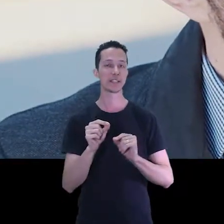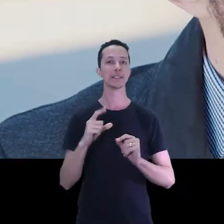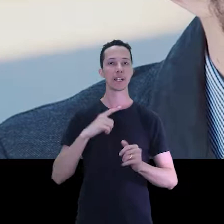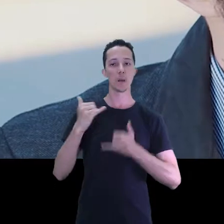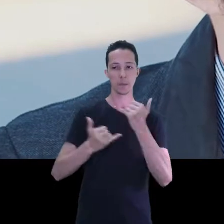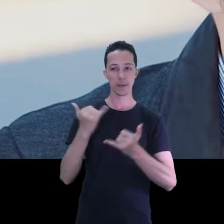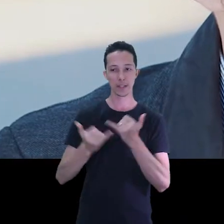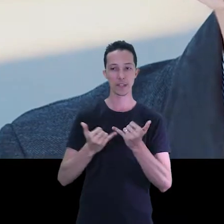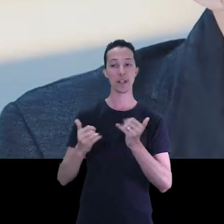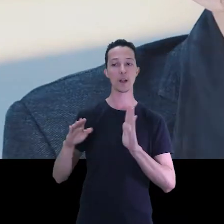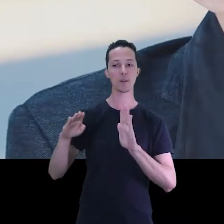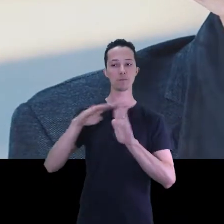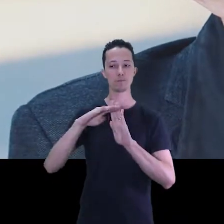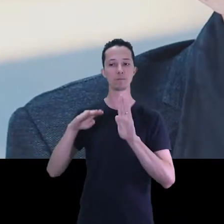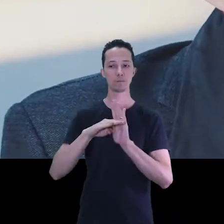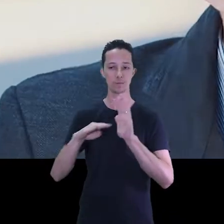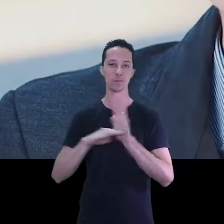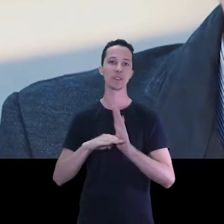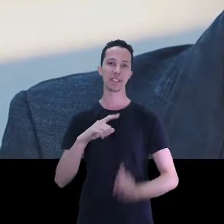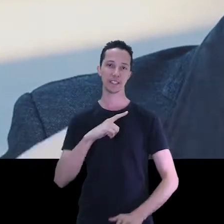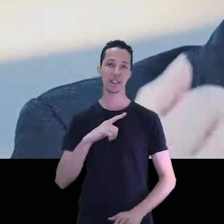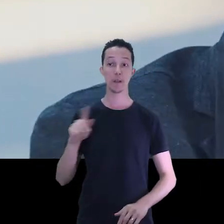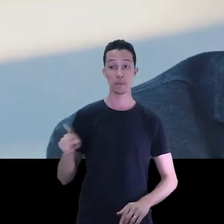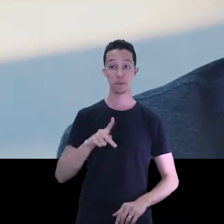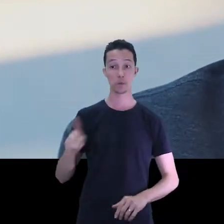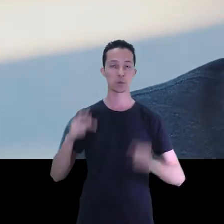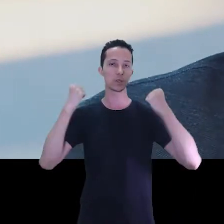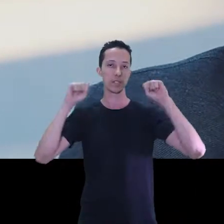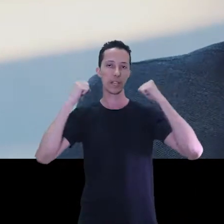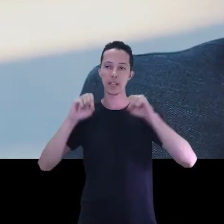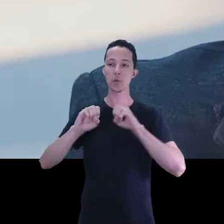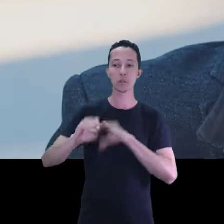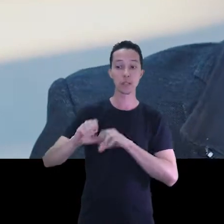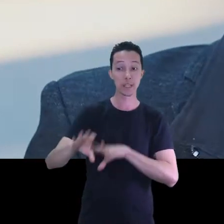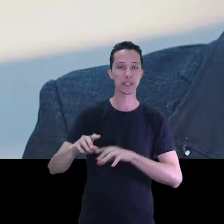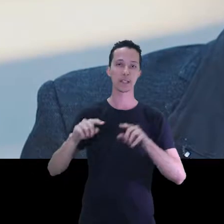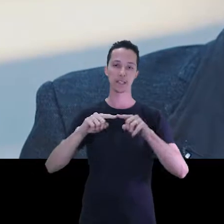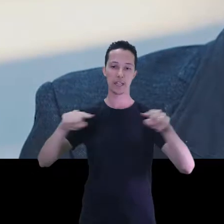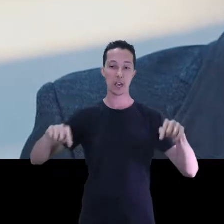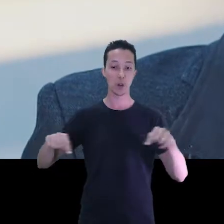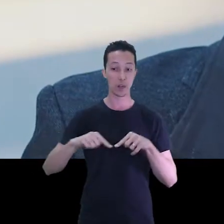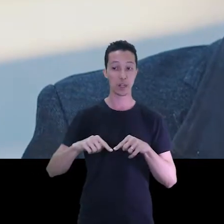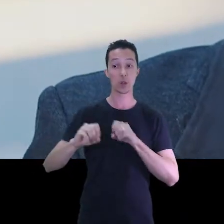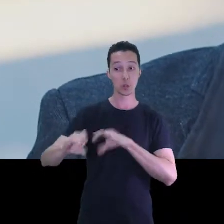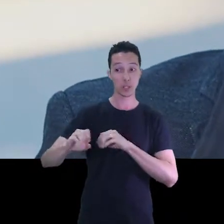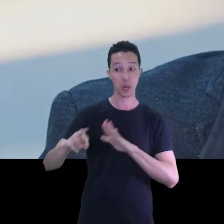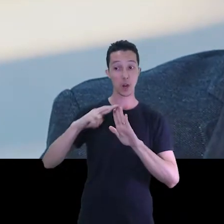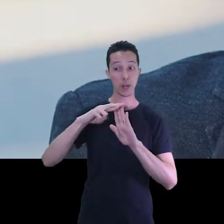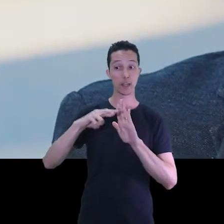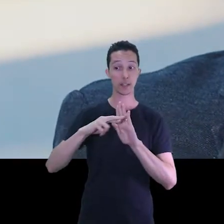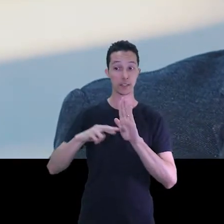da brincadeira do jogo, que ele é estruturado, que o professor de educação física ensina, que ele está na quadra, que ele tem que ser